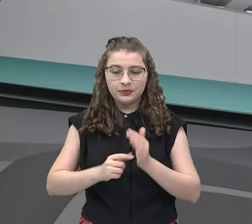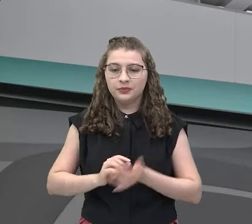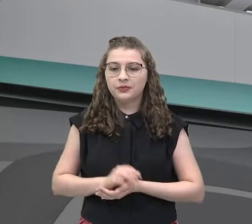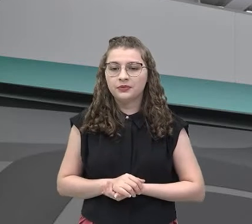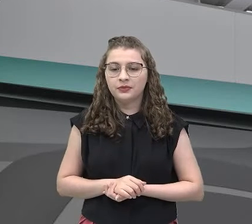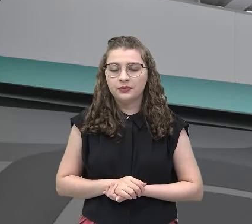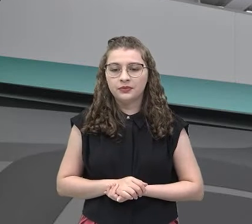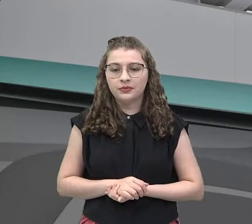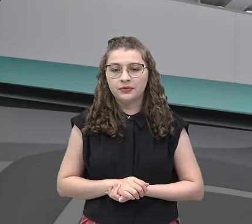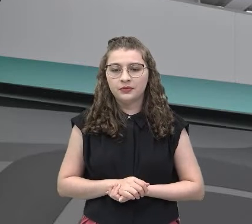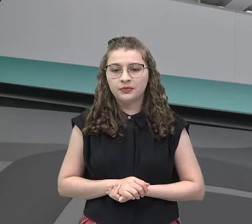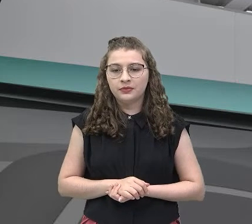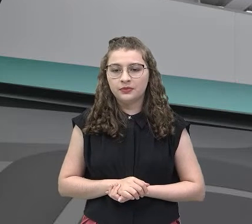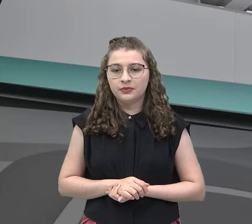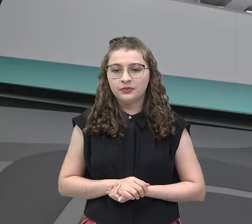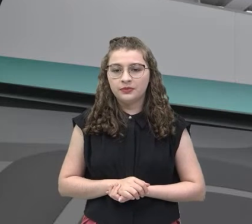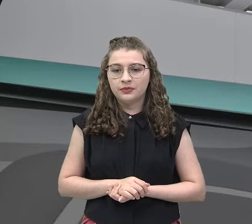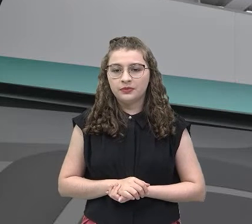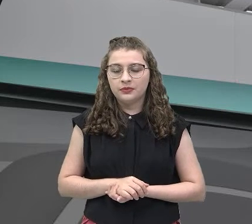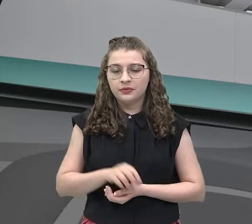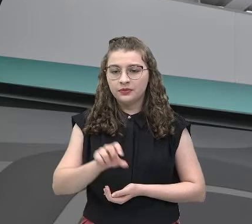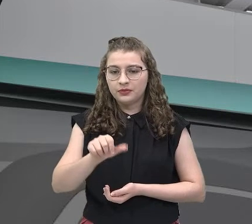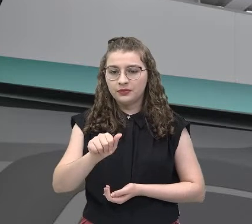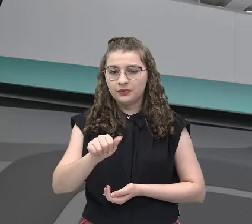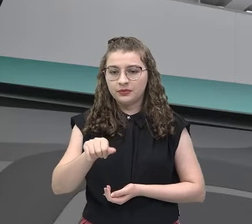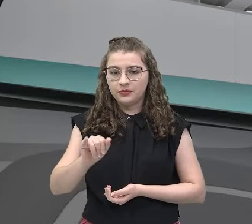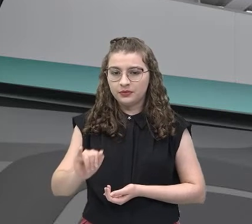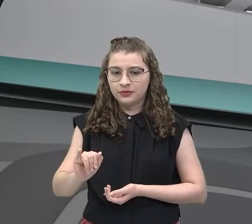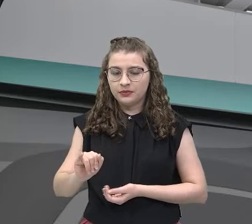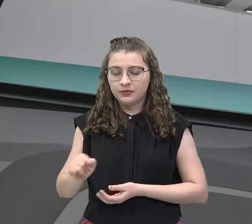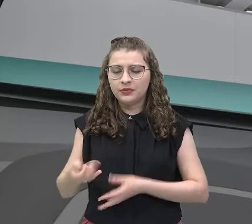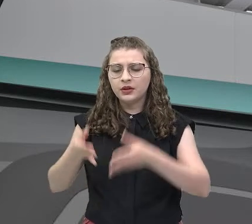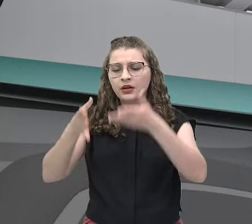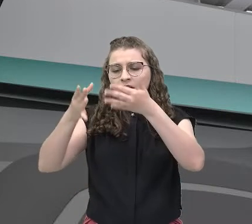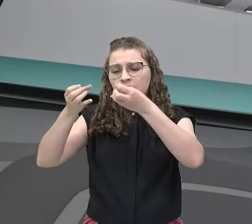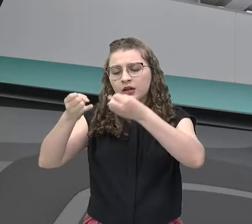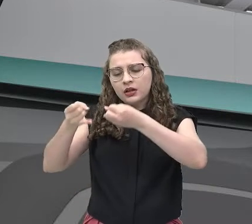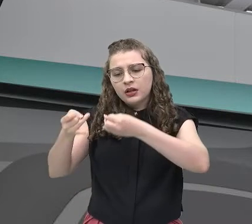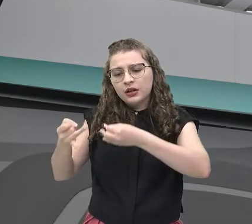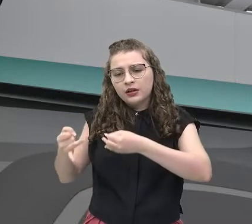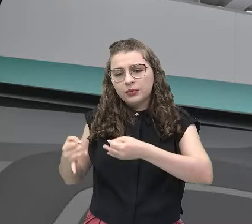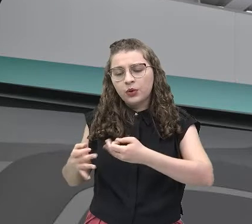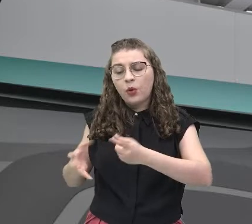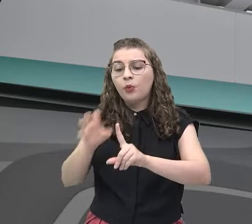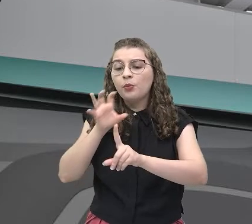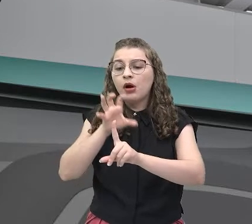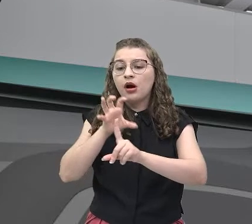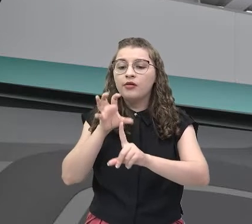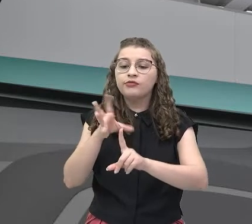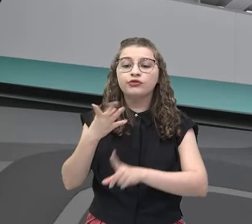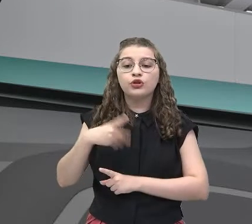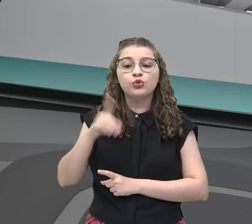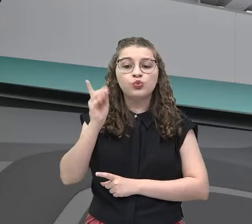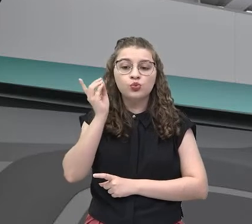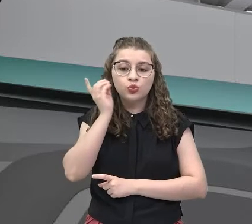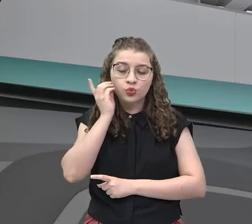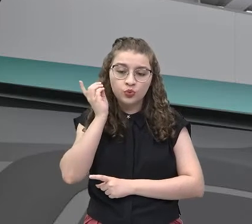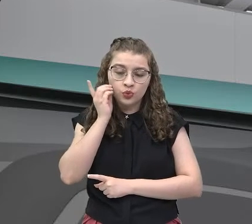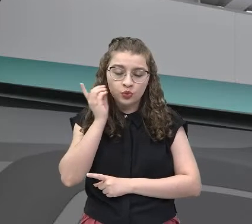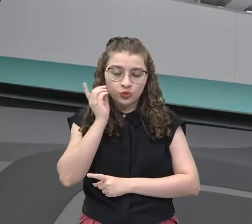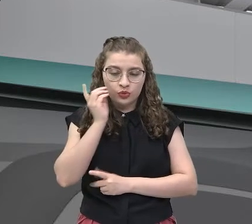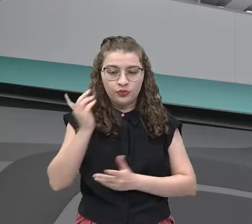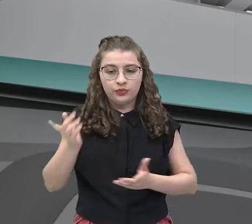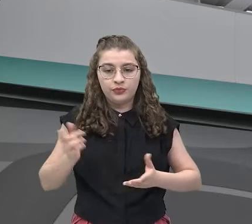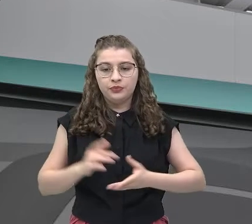Intelligence, inteligência artificial. Então, ele falou um pouquinho dessa influência da inteligência artificial no nosso dia a